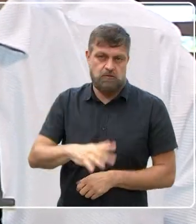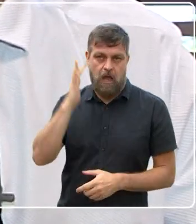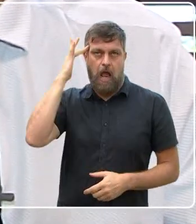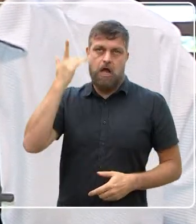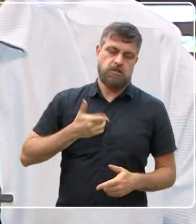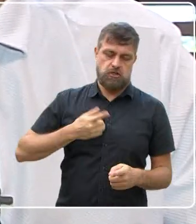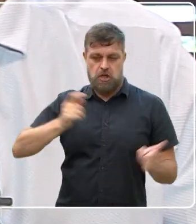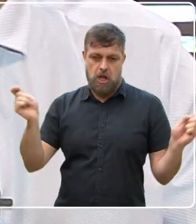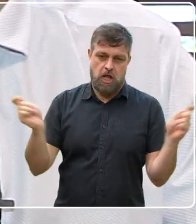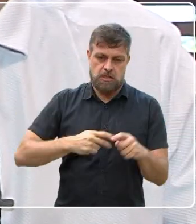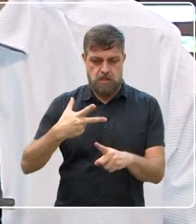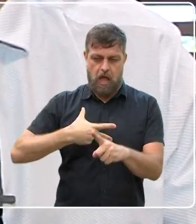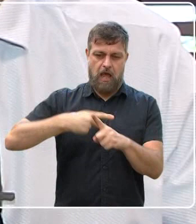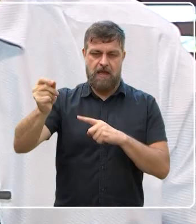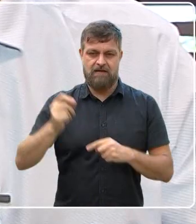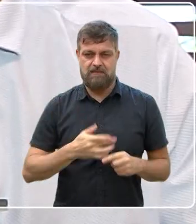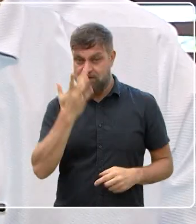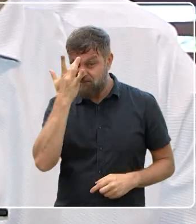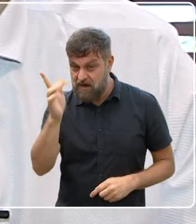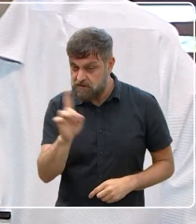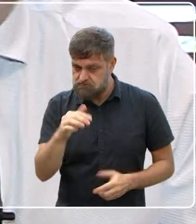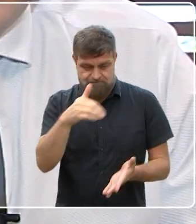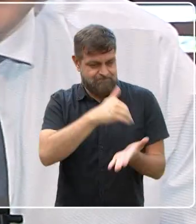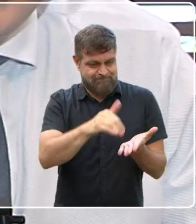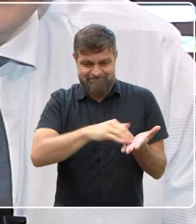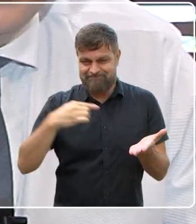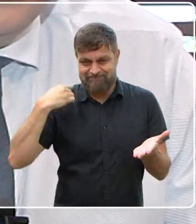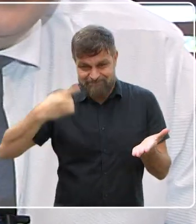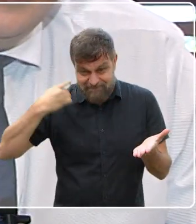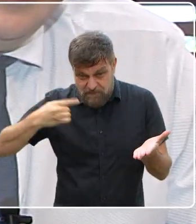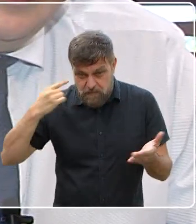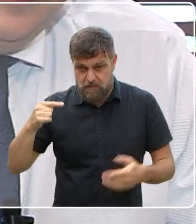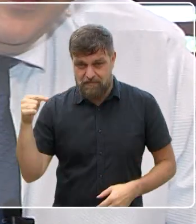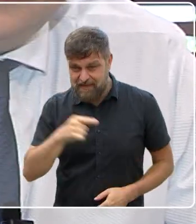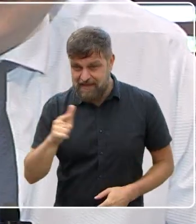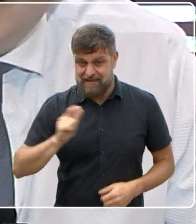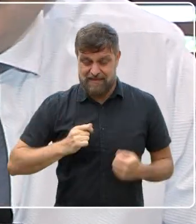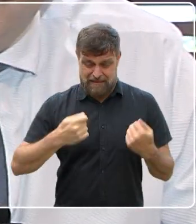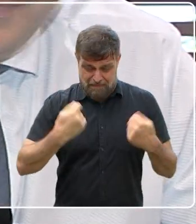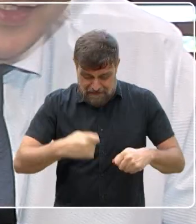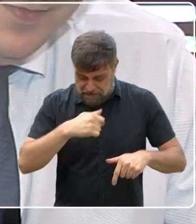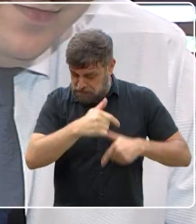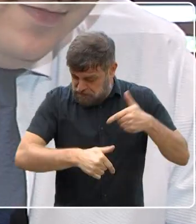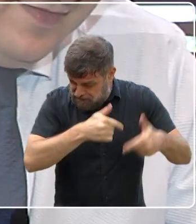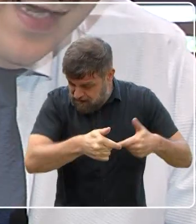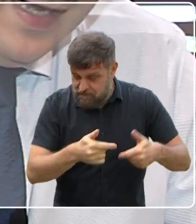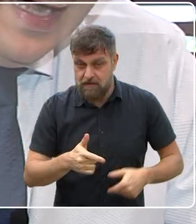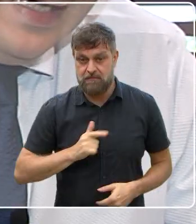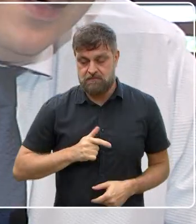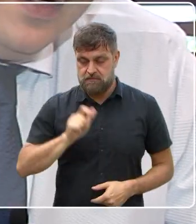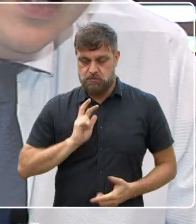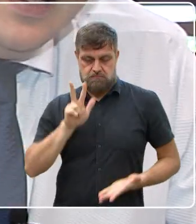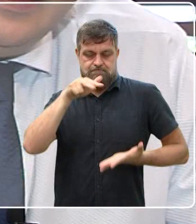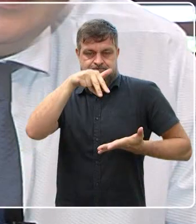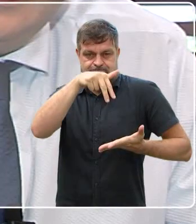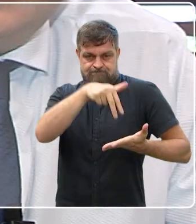vai conseguir ter uma carreira bacana, se destacar no escritório de advocacia, dependendo do que é, obviamente, mas se